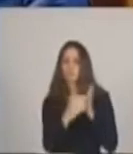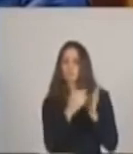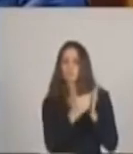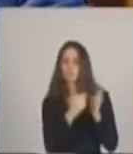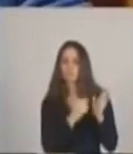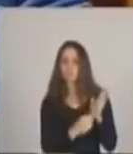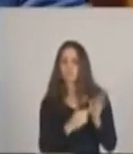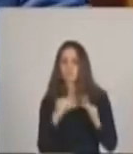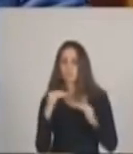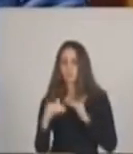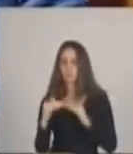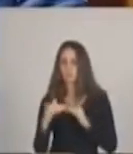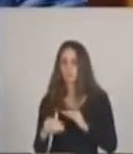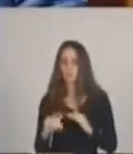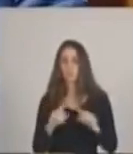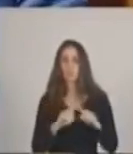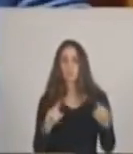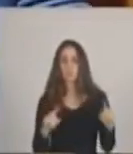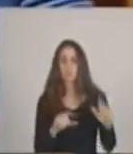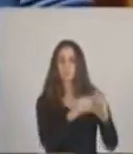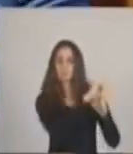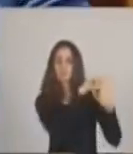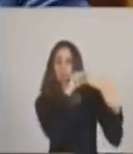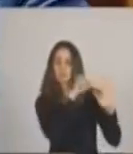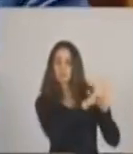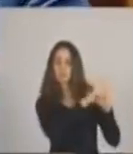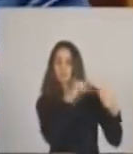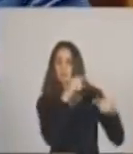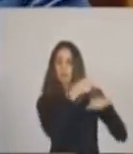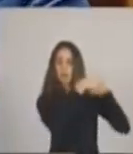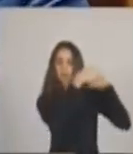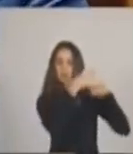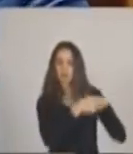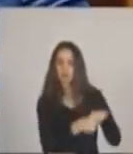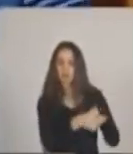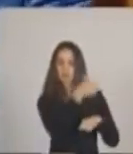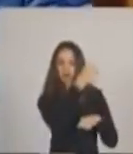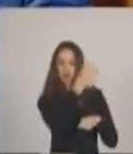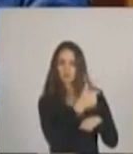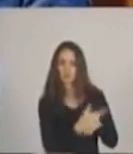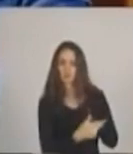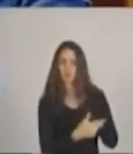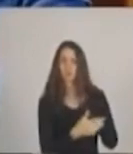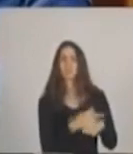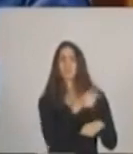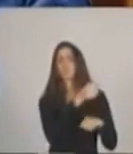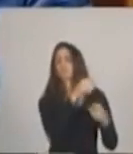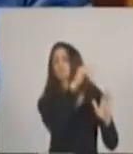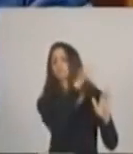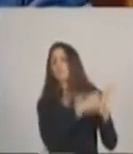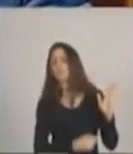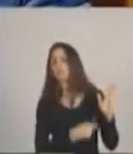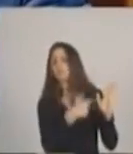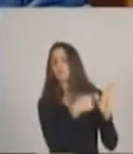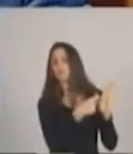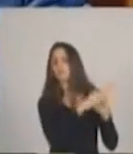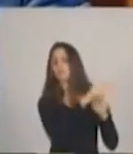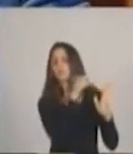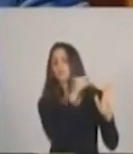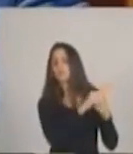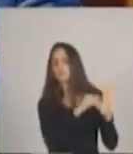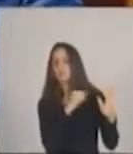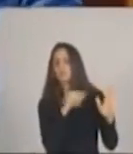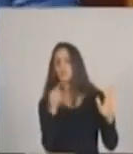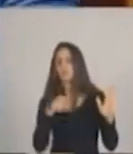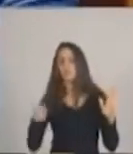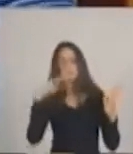condizia, mas nesse caso, os dois primeiros artigos do projeto do deputado Luiz Durão, eles são, assim como o entendimento